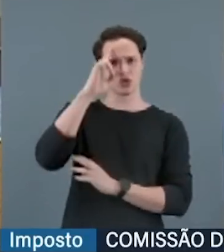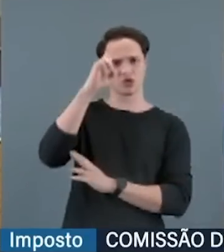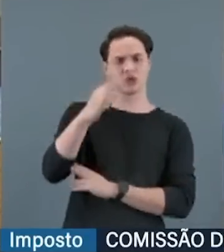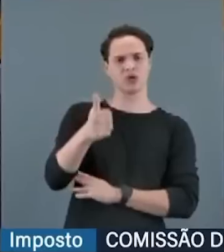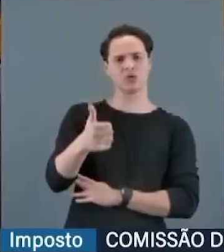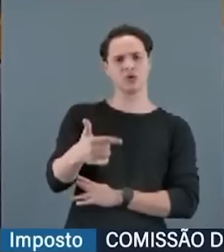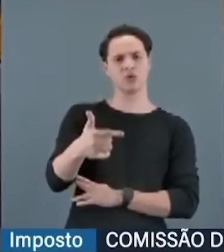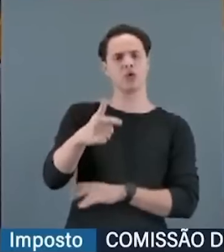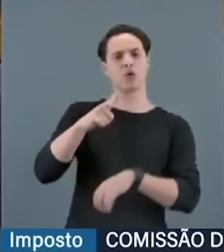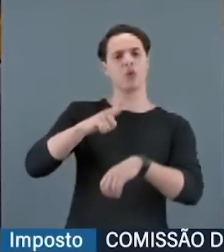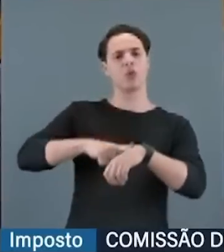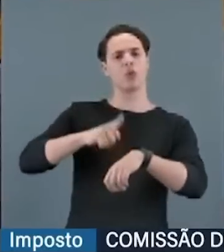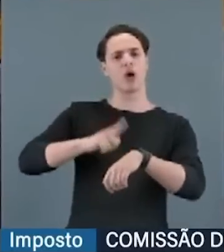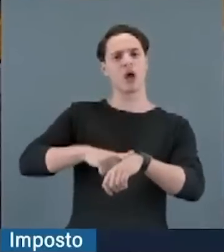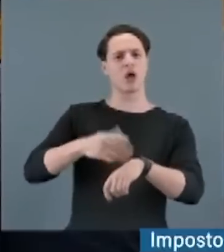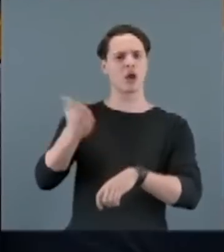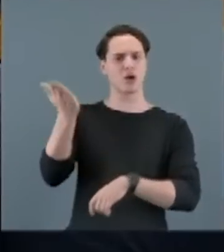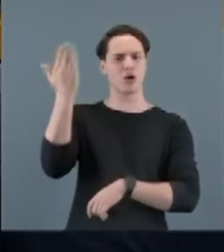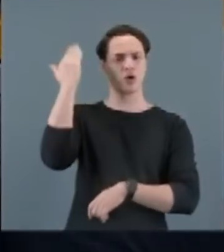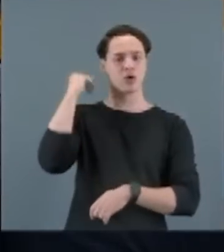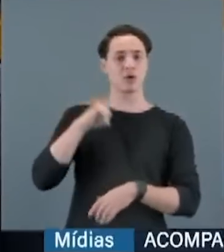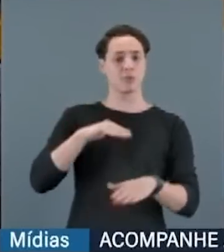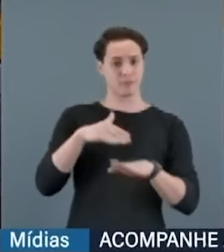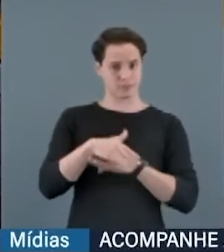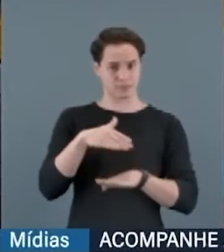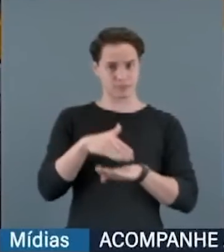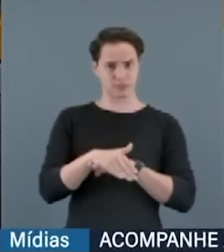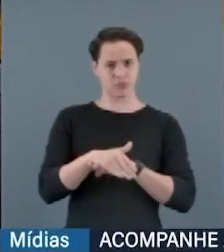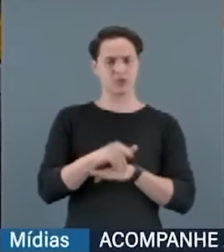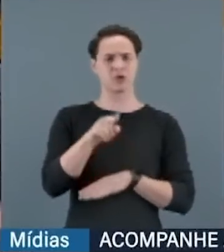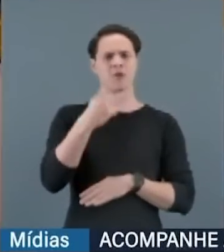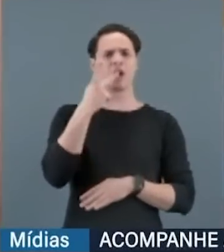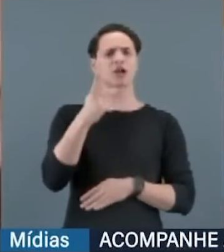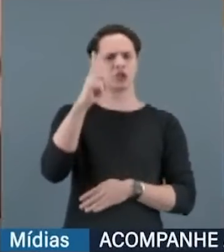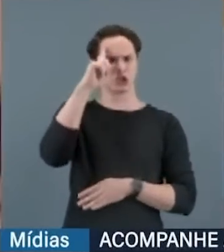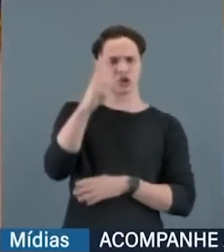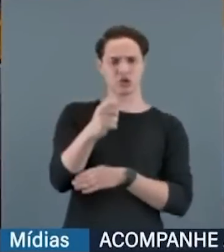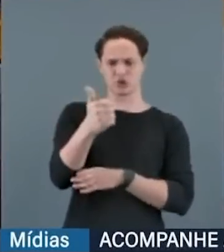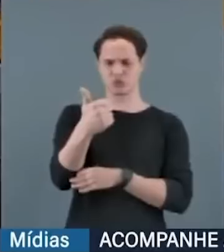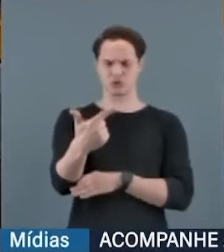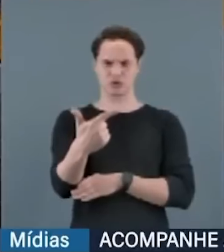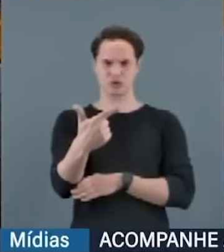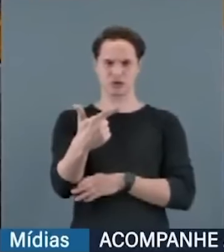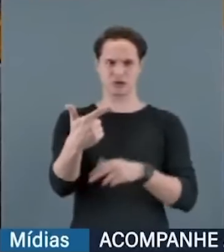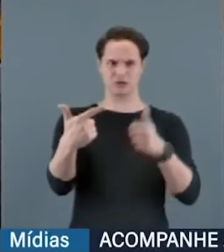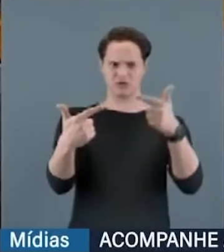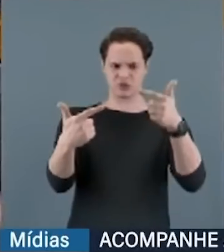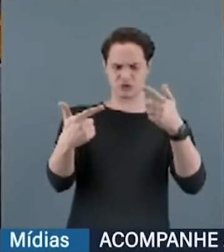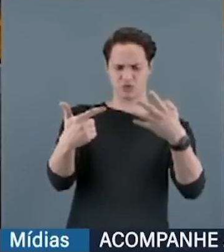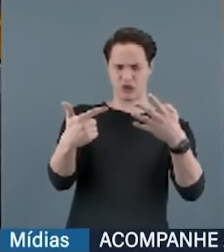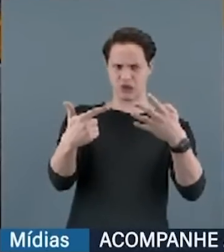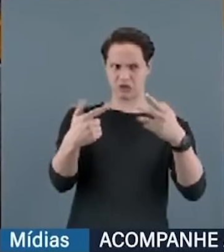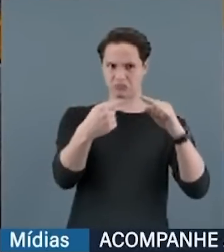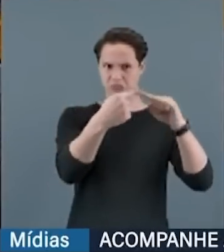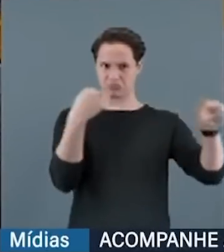foi quando participou. O senhor está dizendo que dia 12 e 24 não tem nada a ver com dia 8? Nenhuma